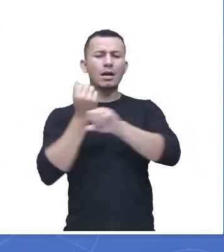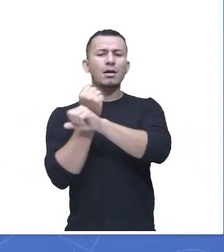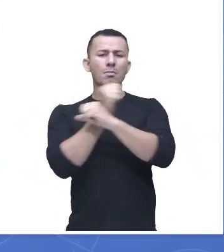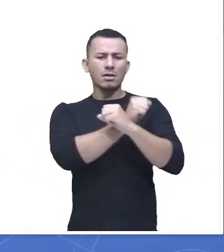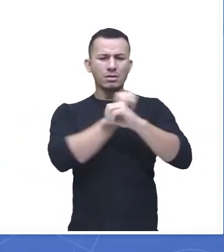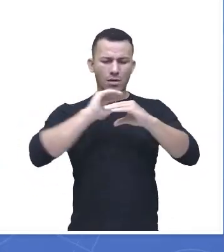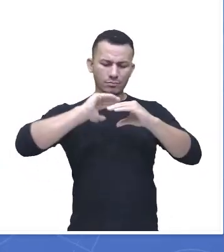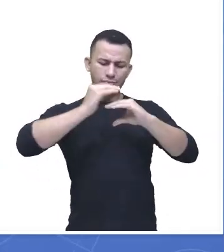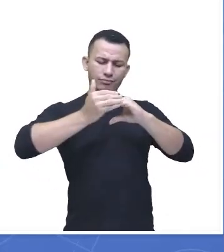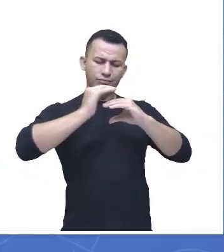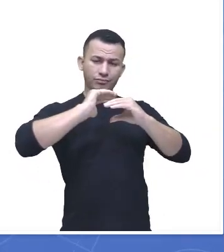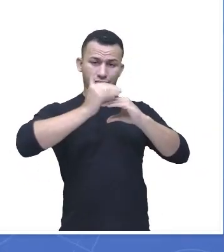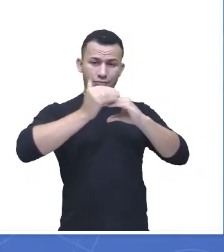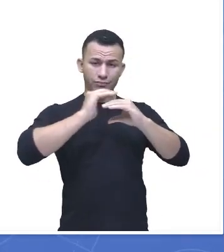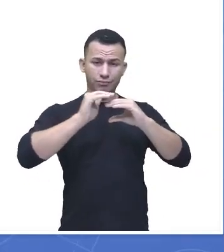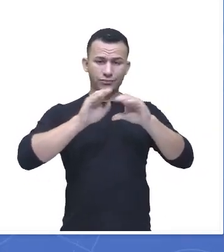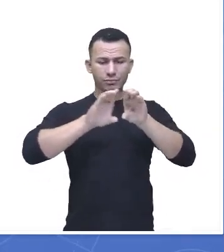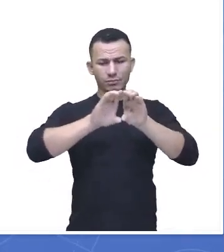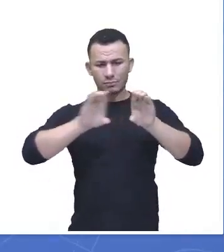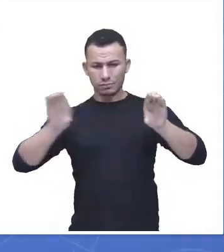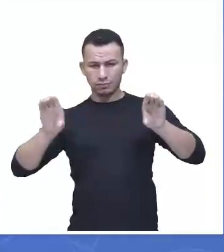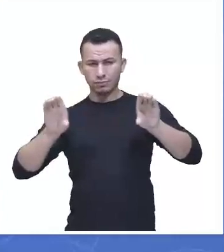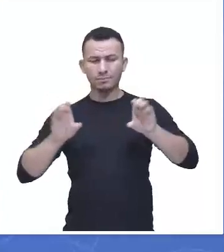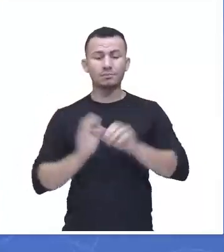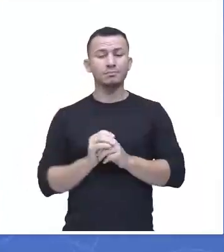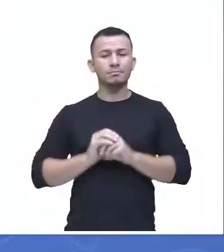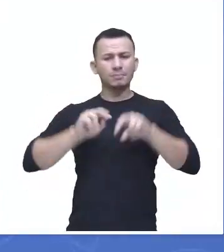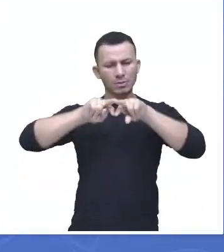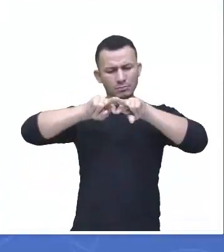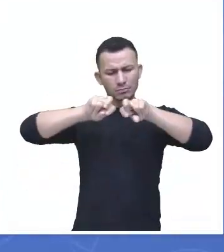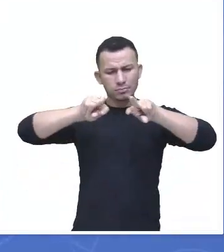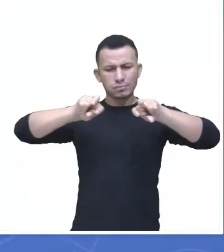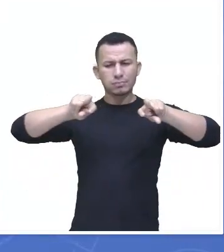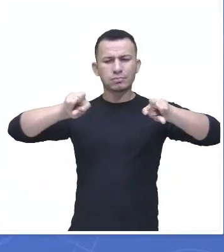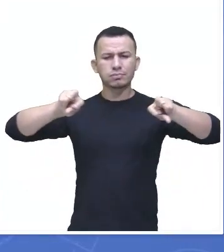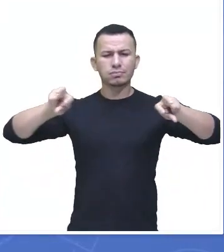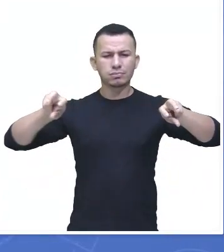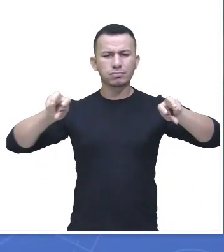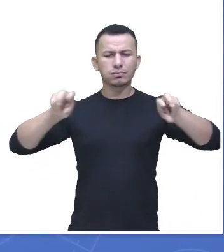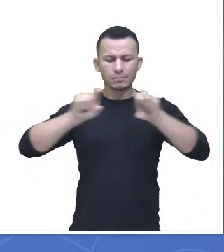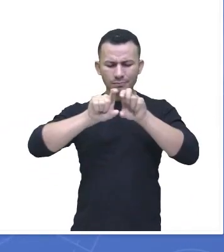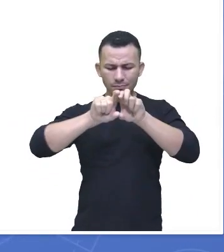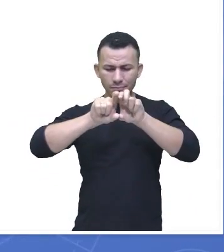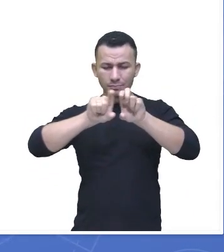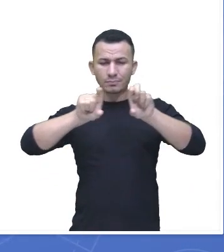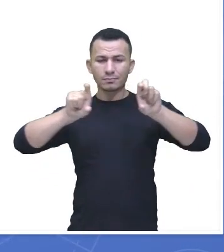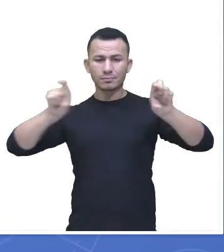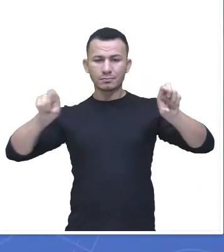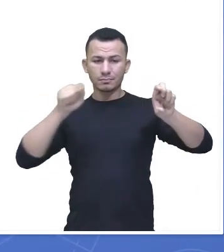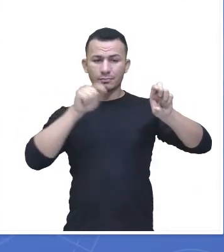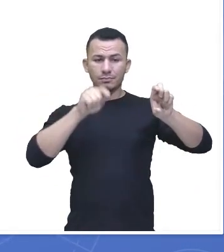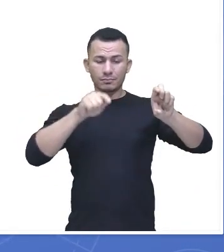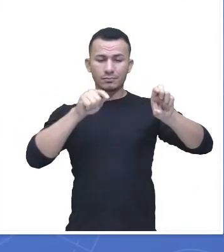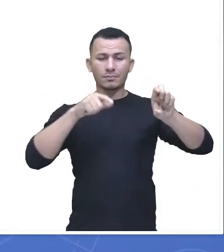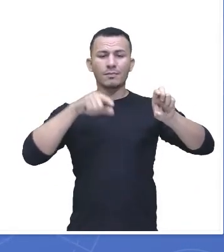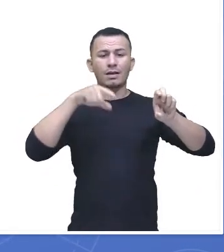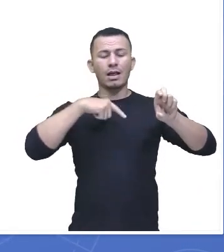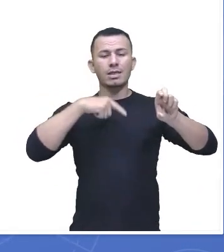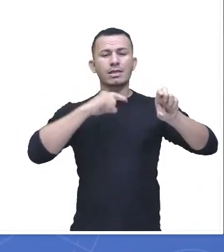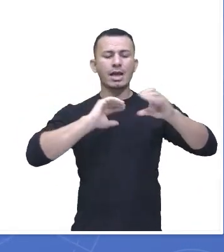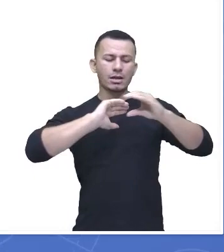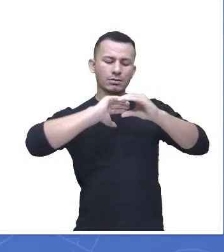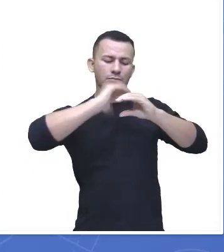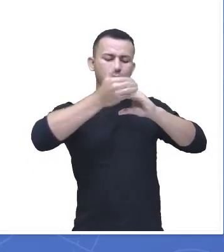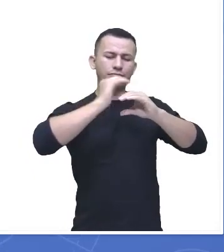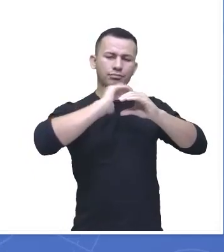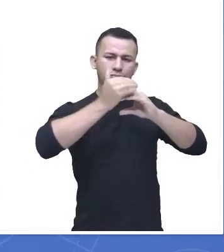esse músculo. Prosseguindo um pouquinho mais, indo para o micro, nós estamos vendo o perimísio, que vai envolver aí